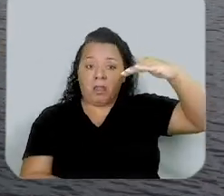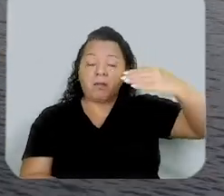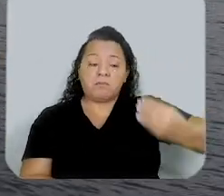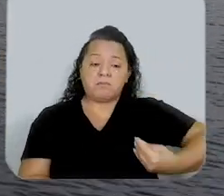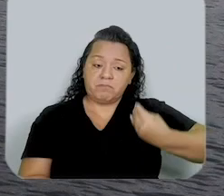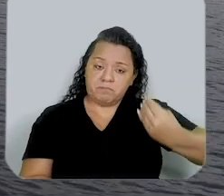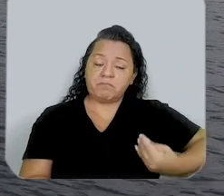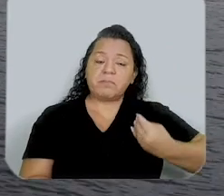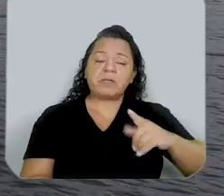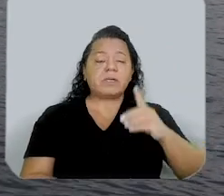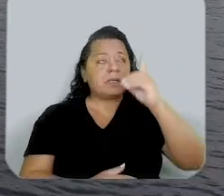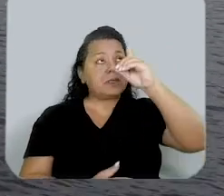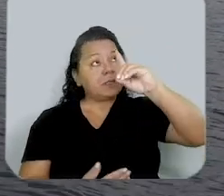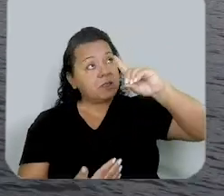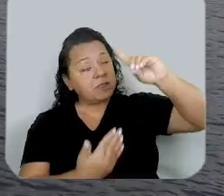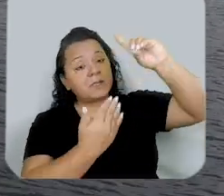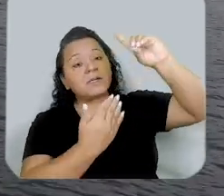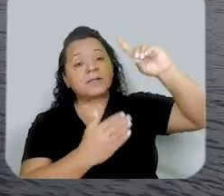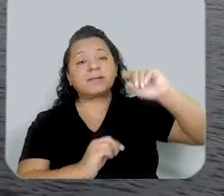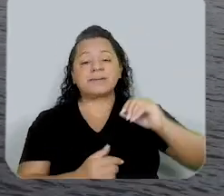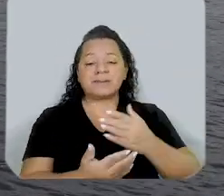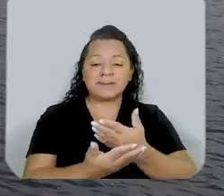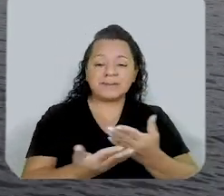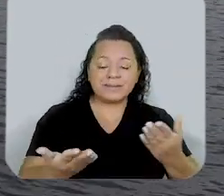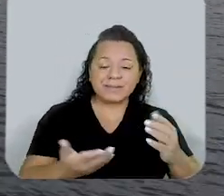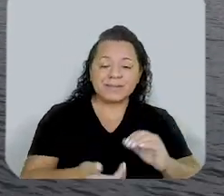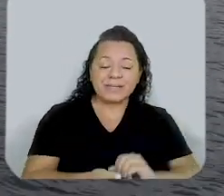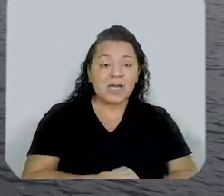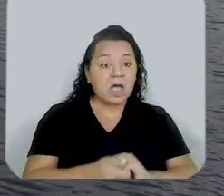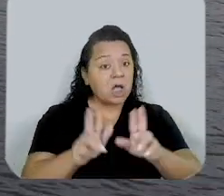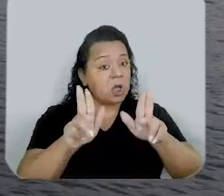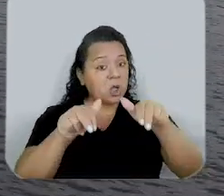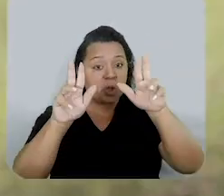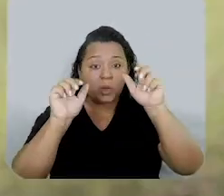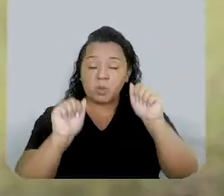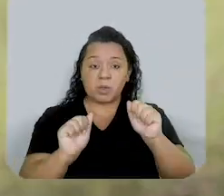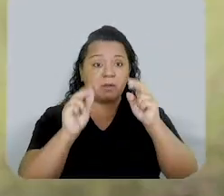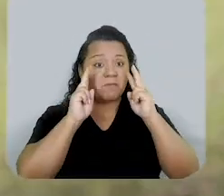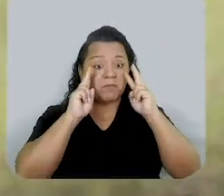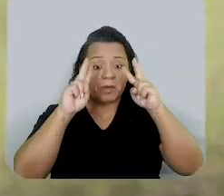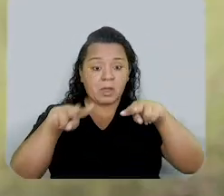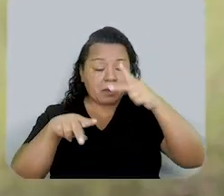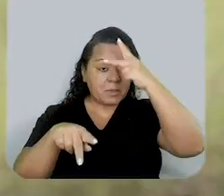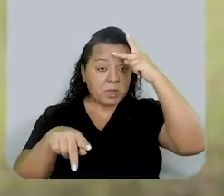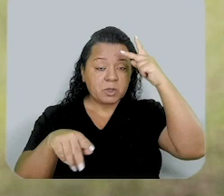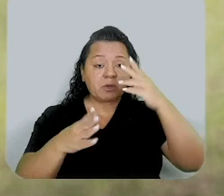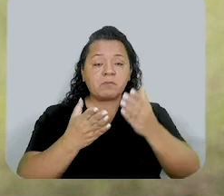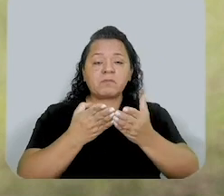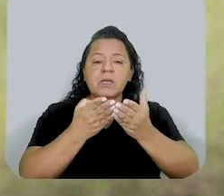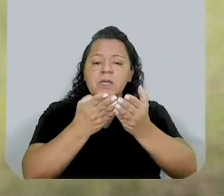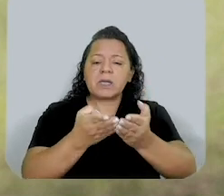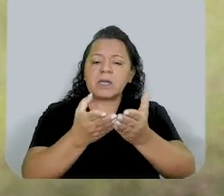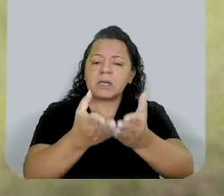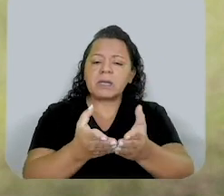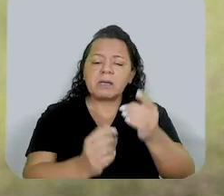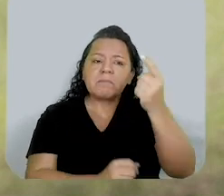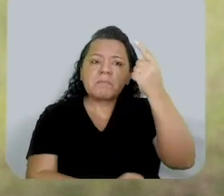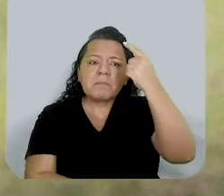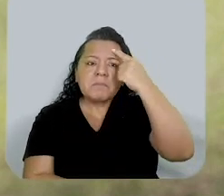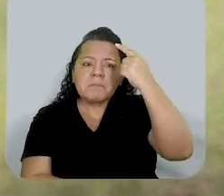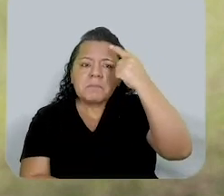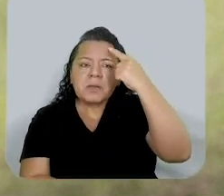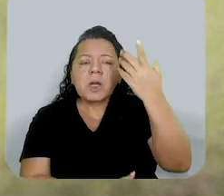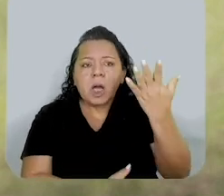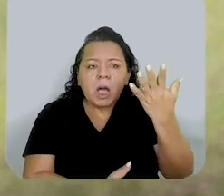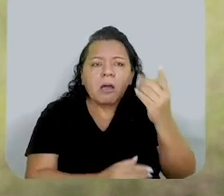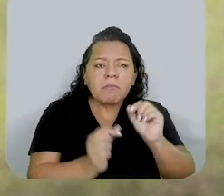já, porque nunca ouvi uma pessoa fazer uma canoa. E nem fazer o remo, mas foi coisa da minha cabeça mesmo chegar e fazer. Porque eu nunca cheguei a ver assim para a pessoa